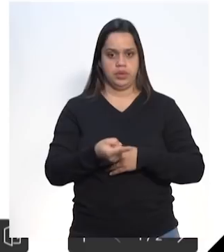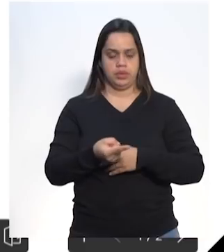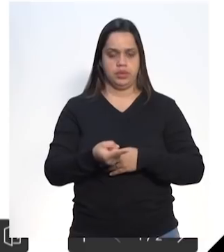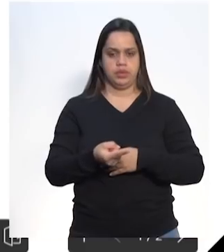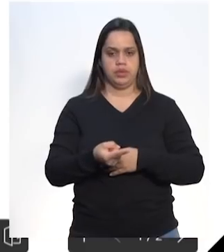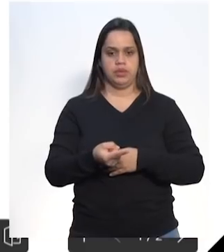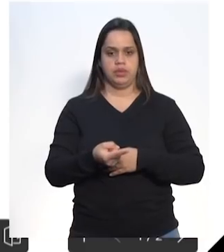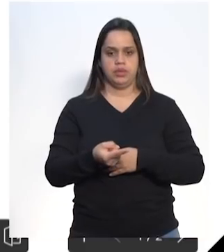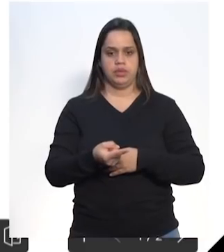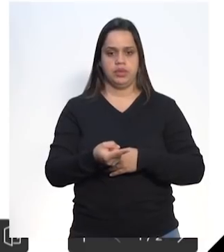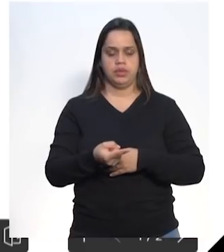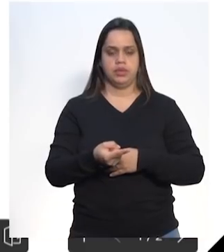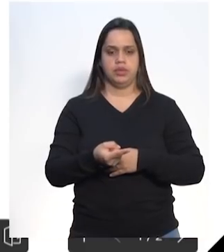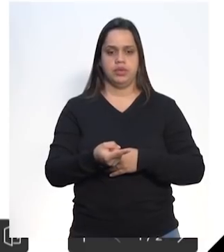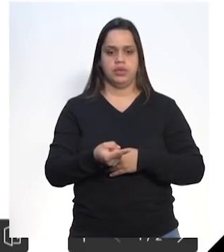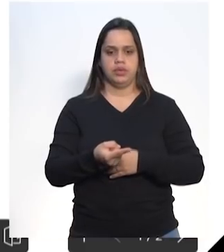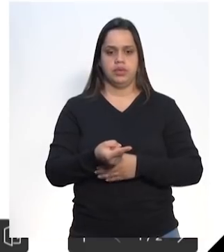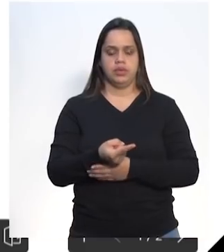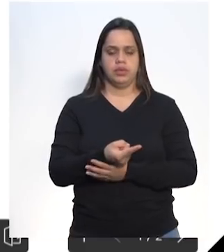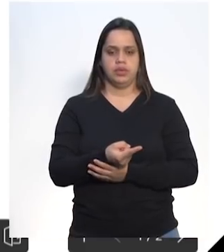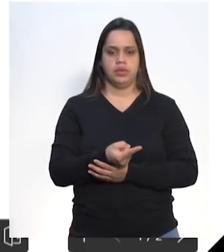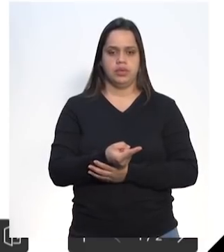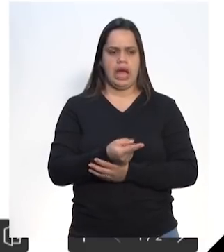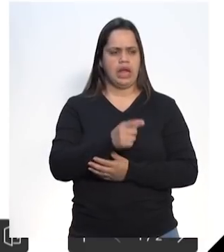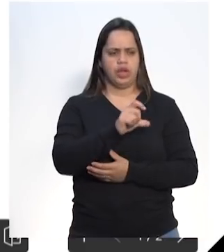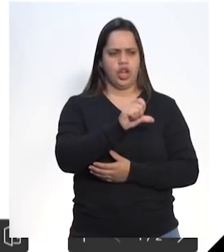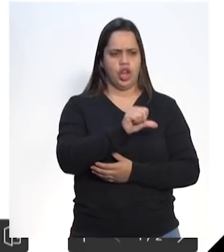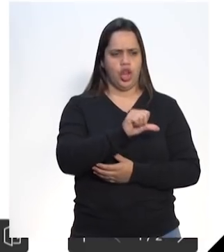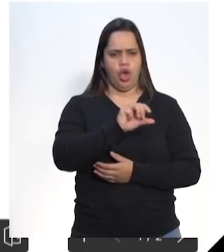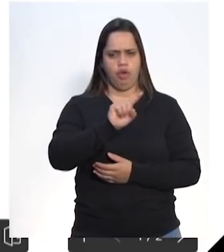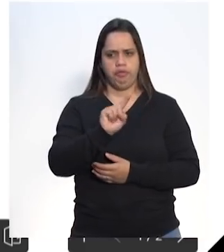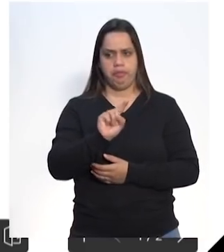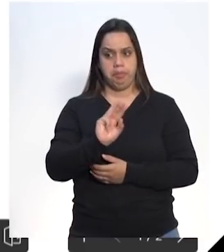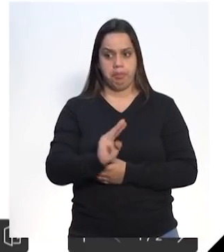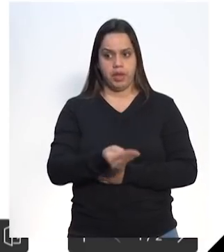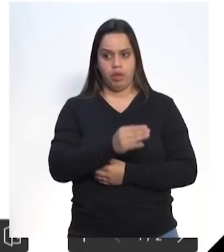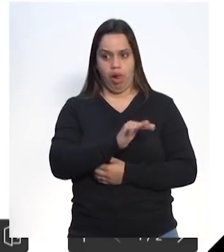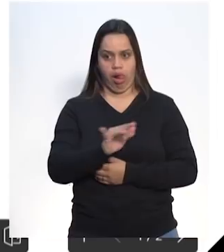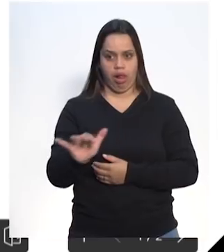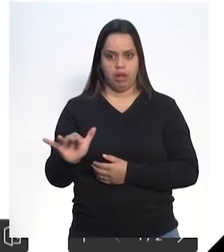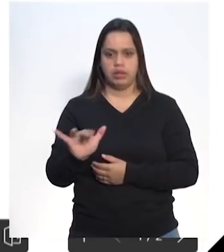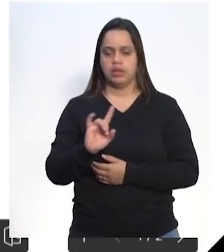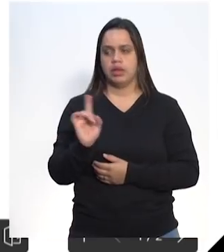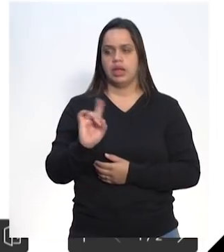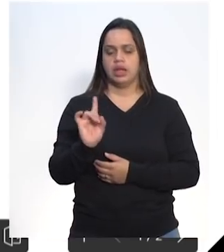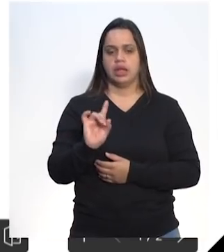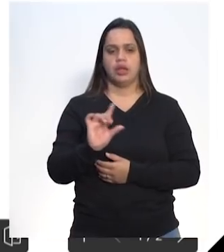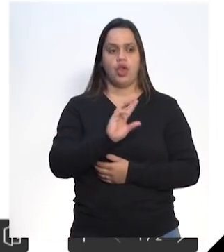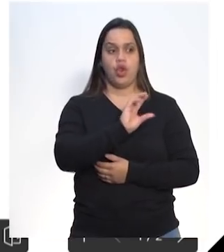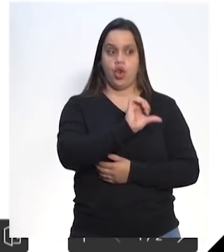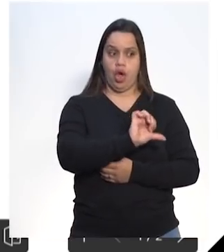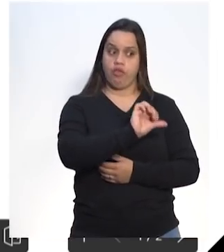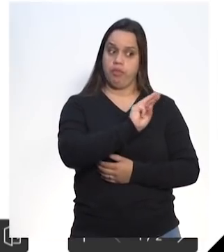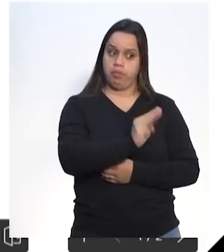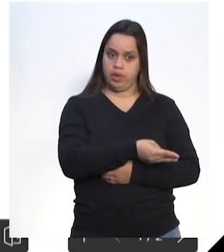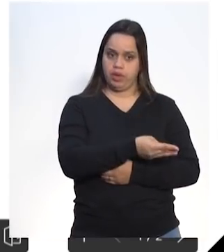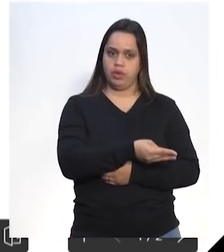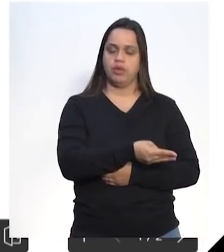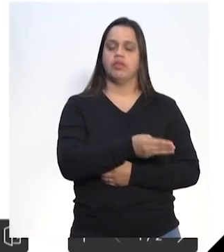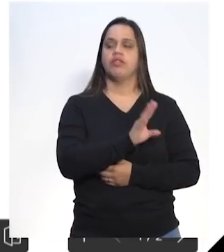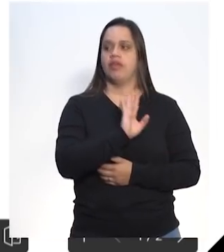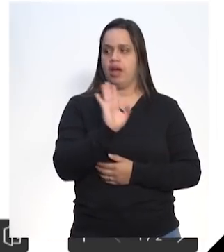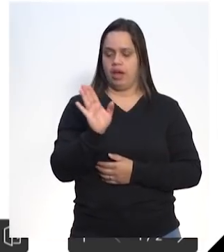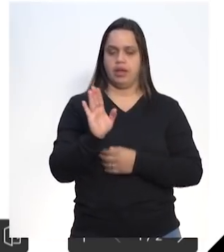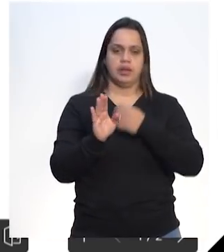640. Ah, é 211 mil, não é 9 milhões direto? Não, né, gato? Ah, achei que era, velho. Desculpa aí. É o velho. Vamos lá, tá vamos ficando lá. velho 9